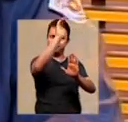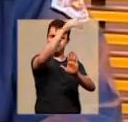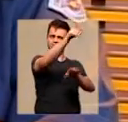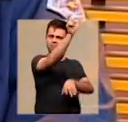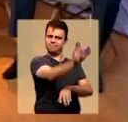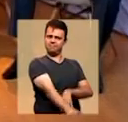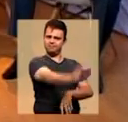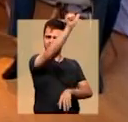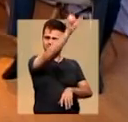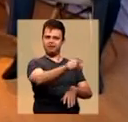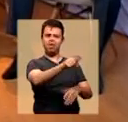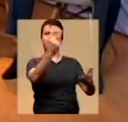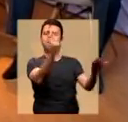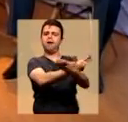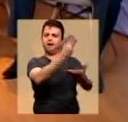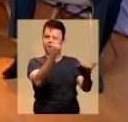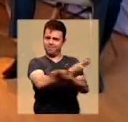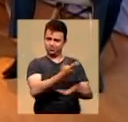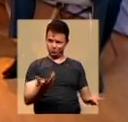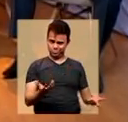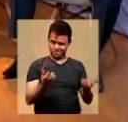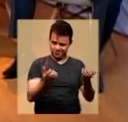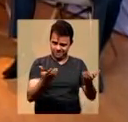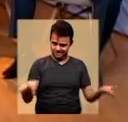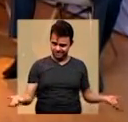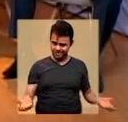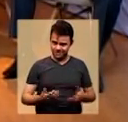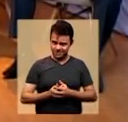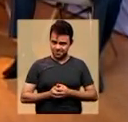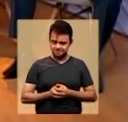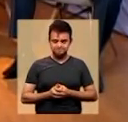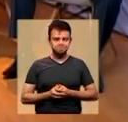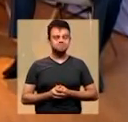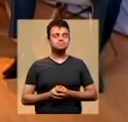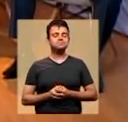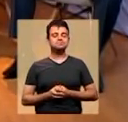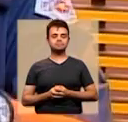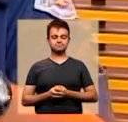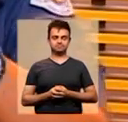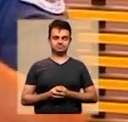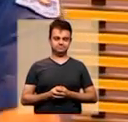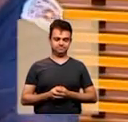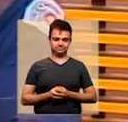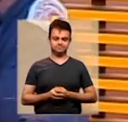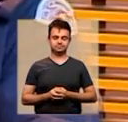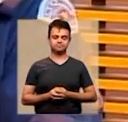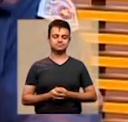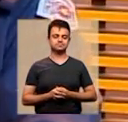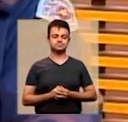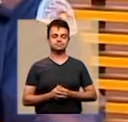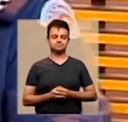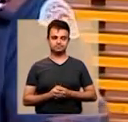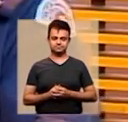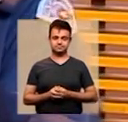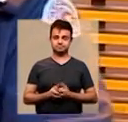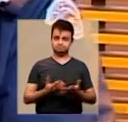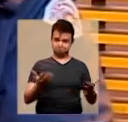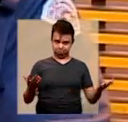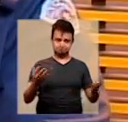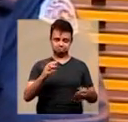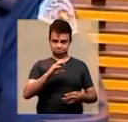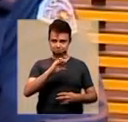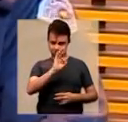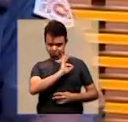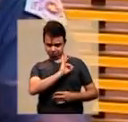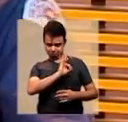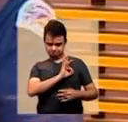está... Sabe que está fazendo coisa errada. Sabe que está fazendo coisa errada. Então, aí você pratica... Você realiza a fiscalização